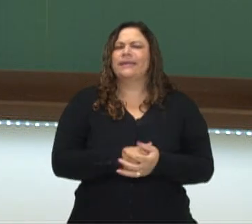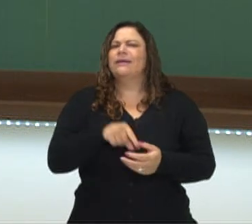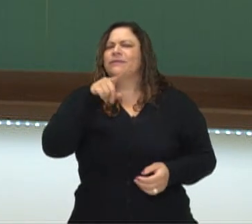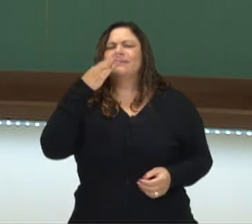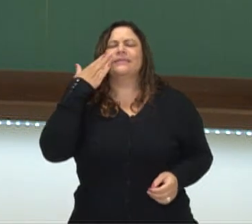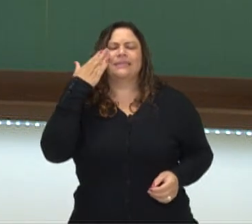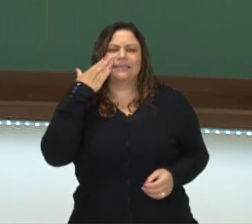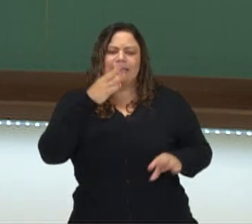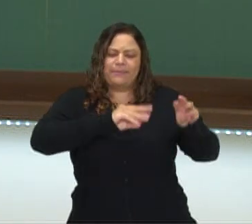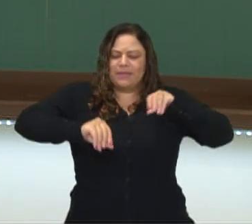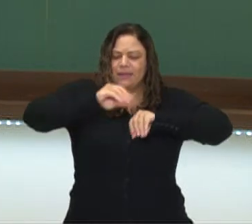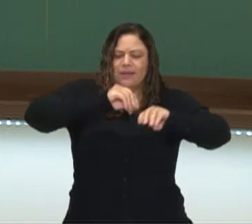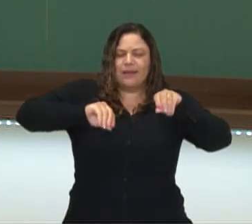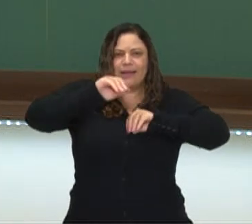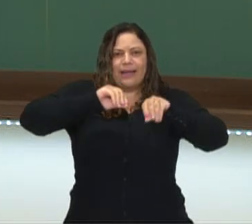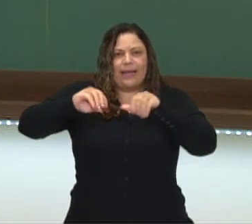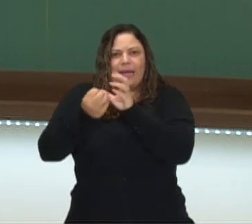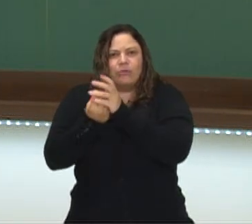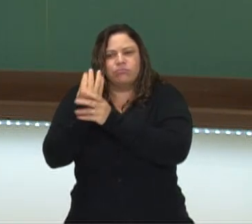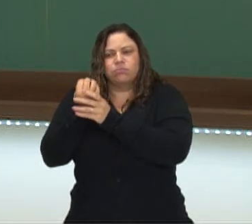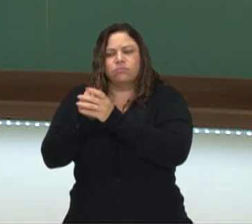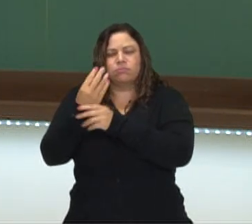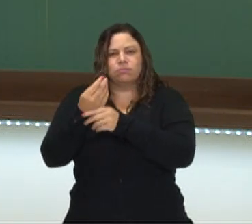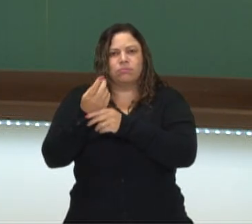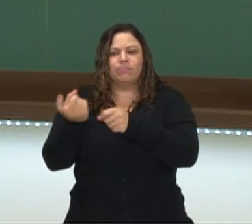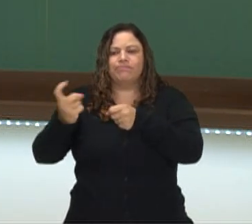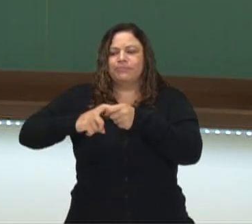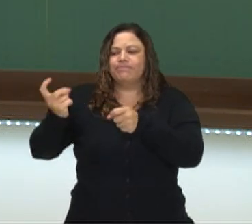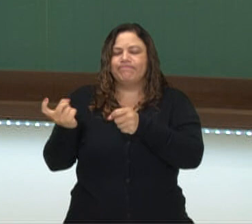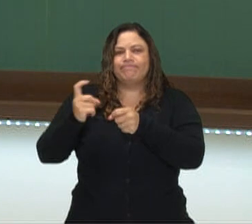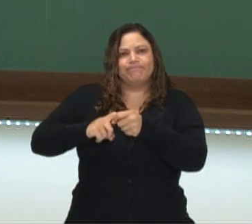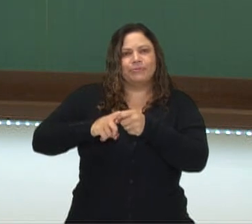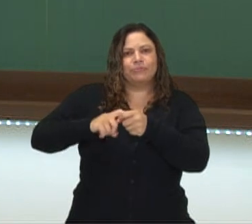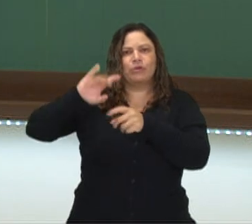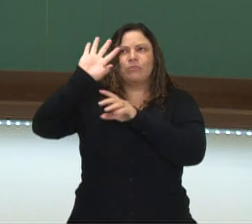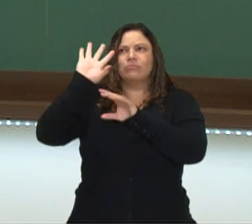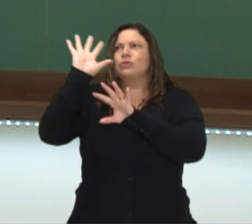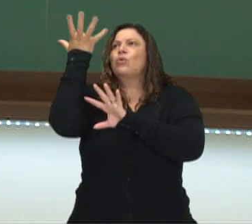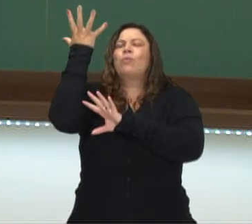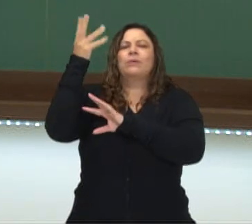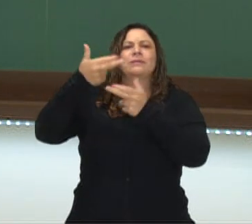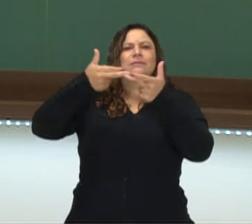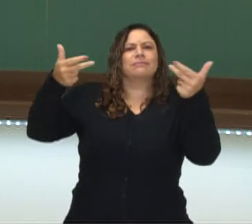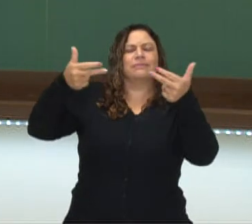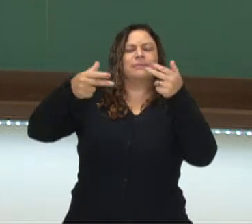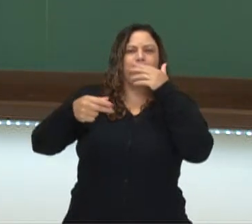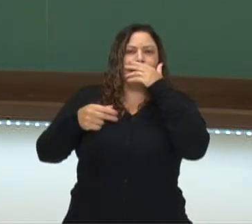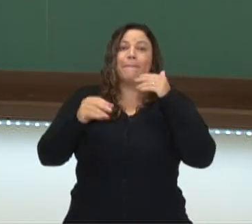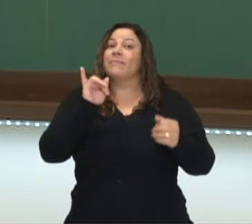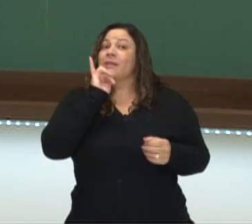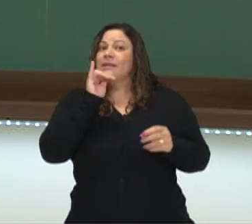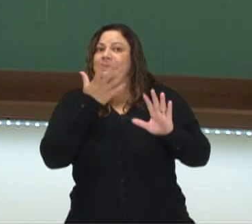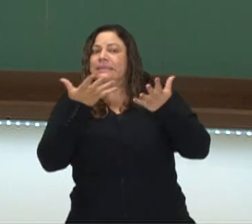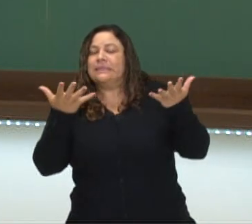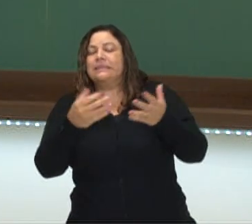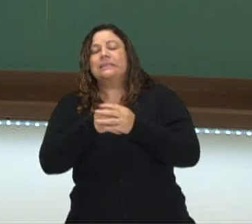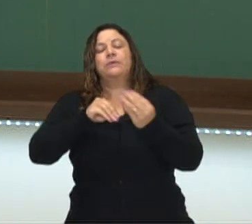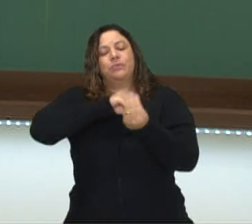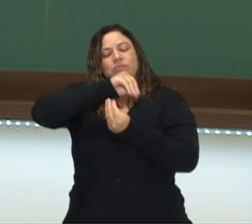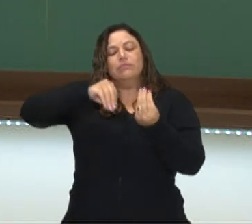que a areia é formada com a participação de alguns fenômenos? É isso mesmo. A areia, ela é